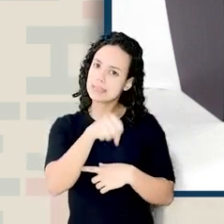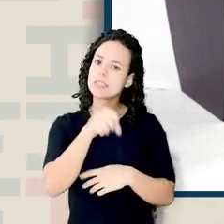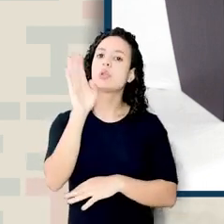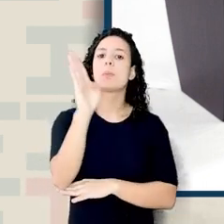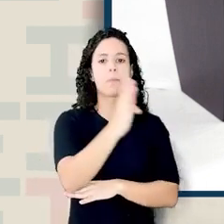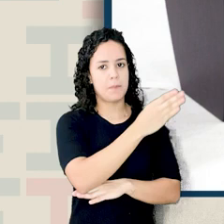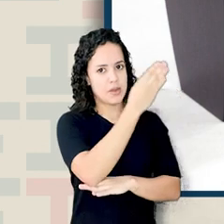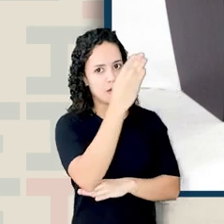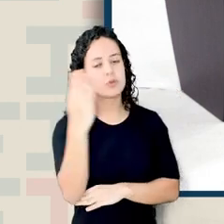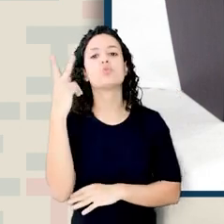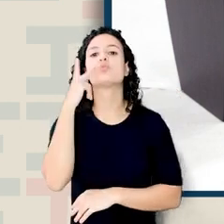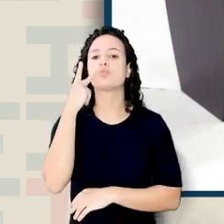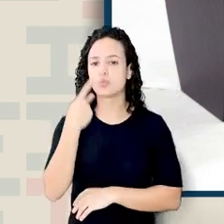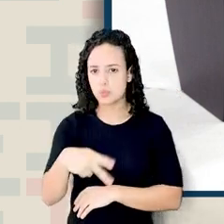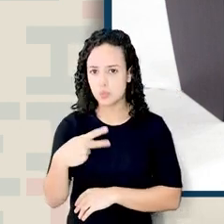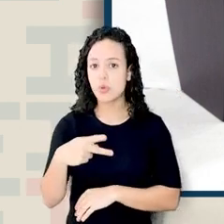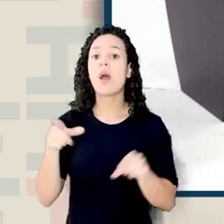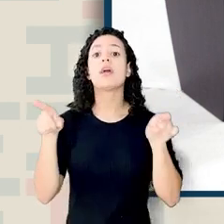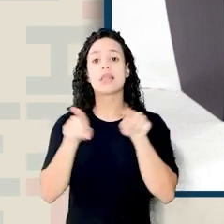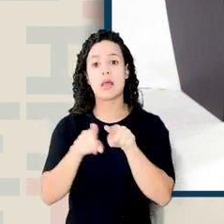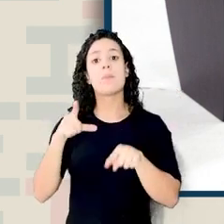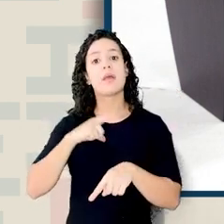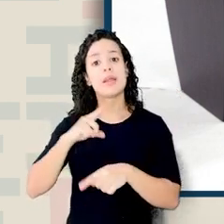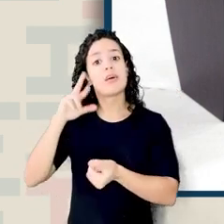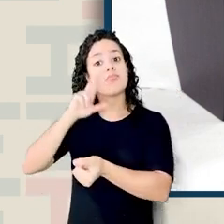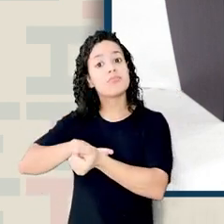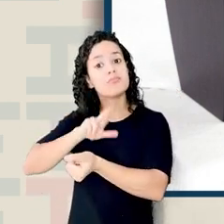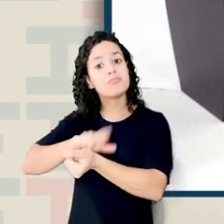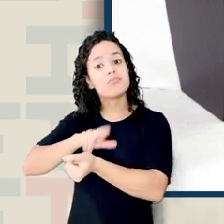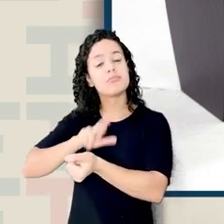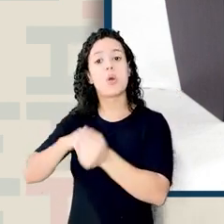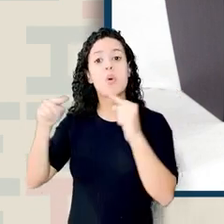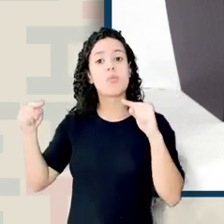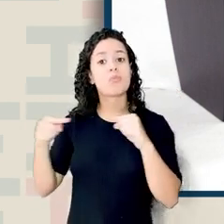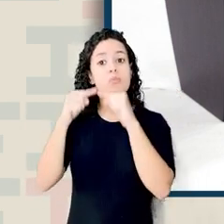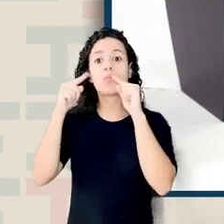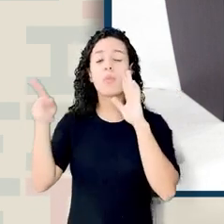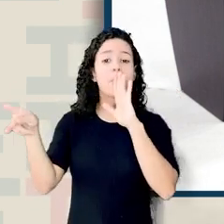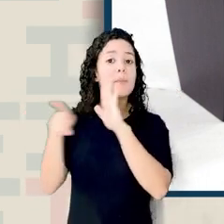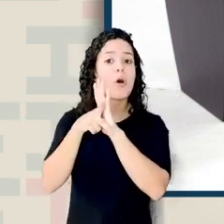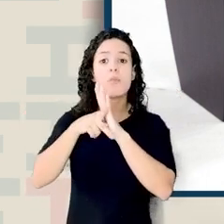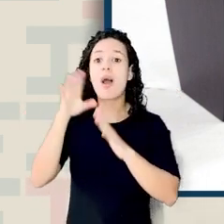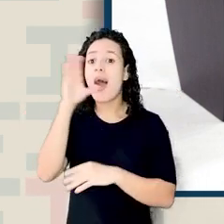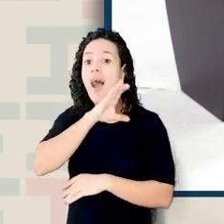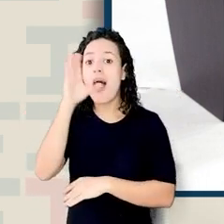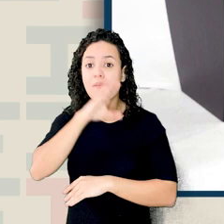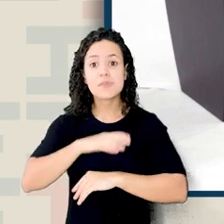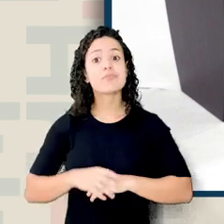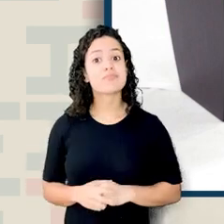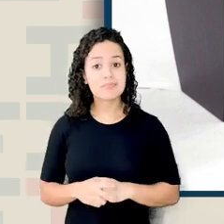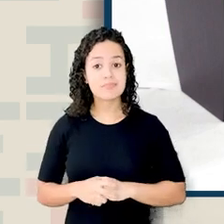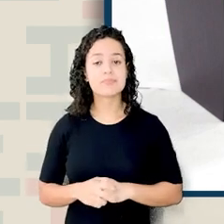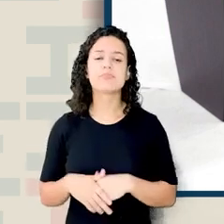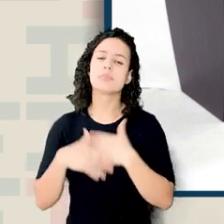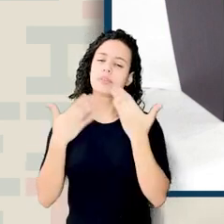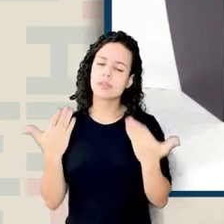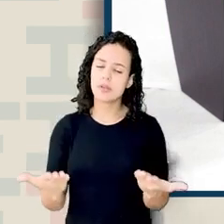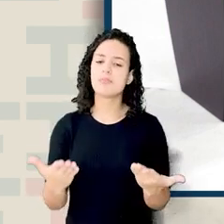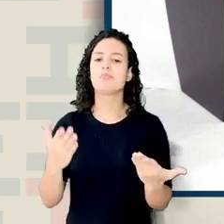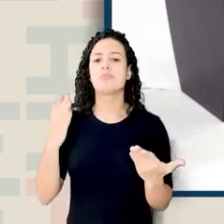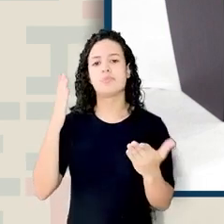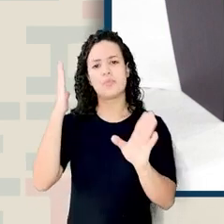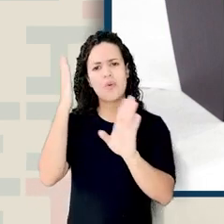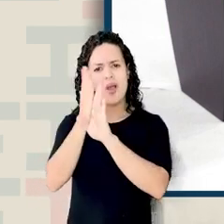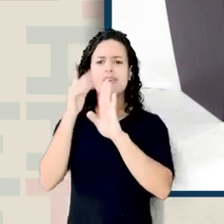maracatu cearense, mas temos também toques relativos ao andamento acelerado. E aí é nessa perspectiva que, através